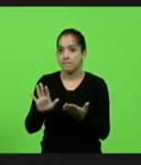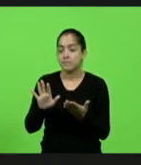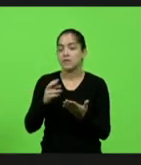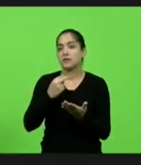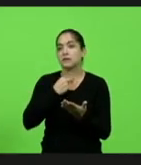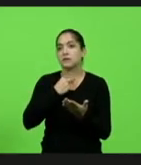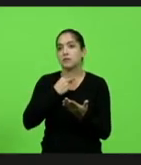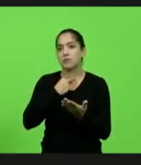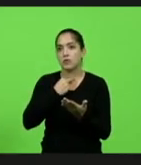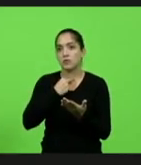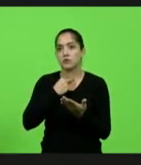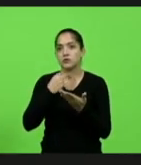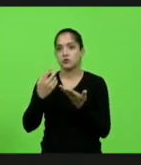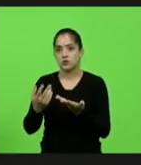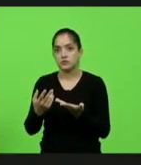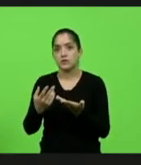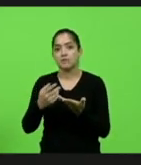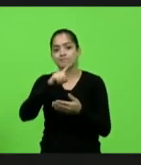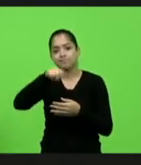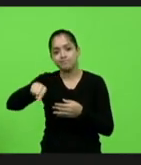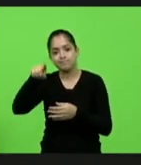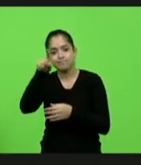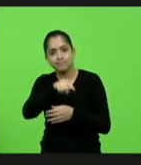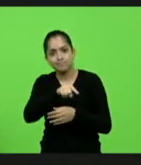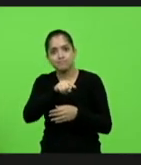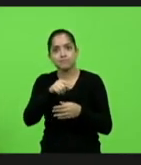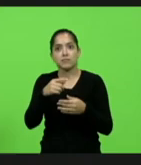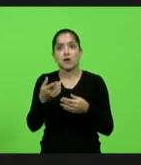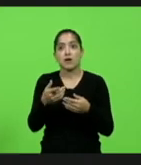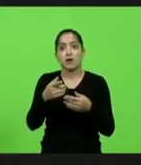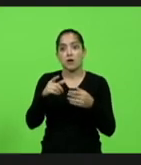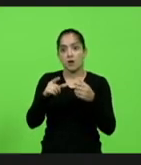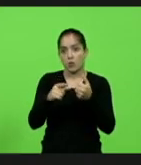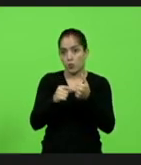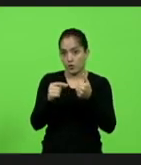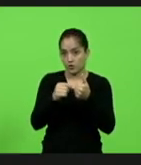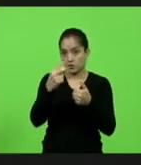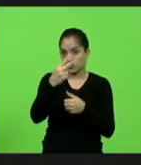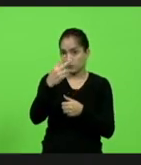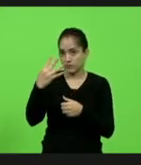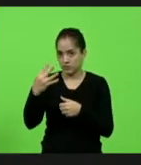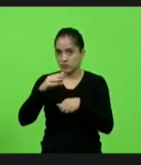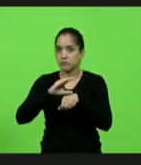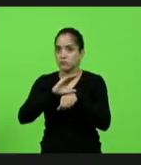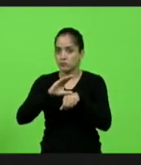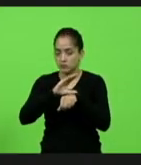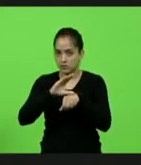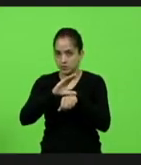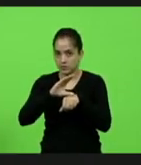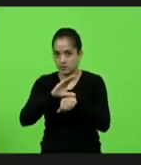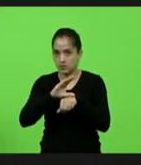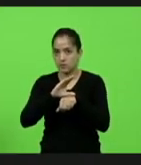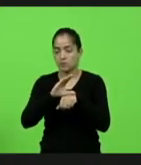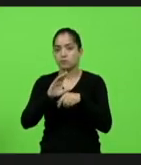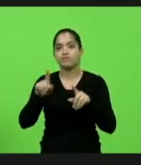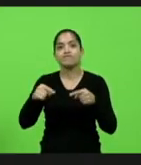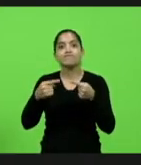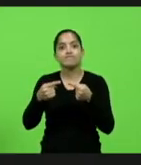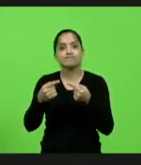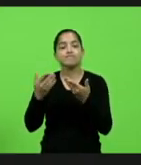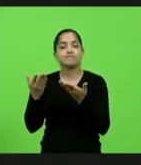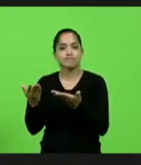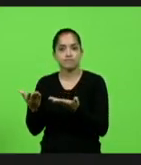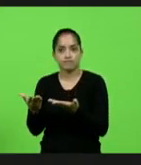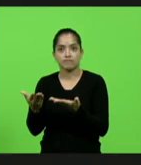rigor, revogar o que diz muito claramente o artigo 24 da Constituição quanto ao caráter concorrente